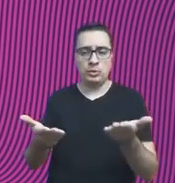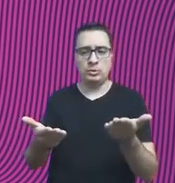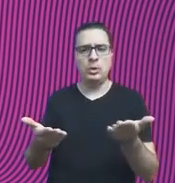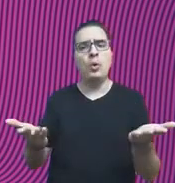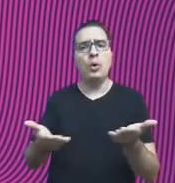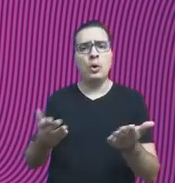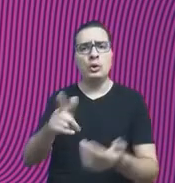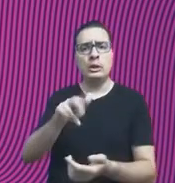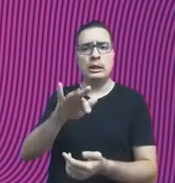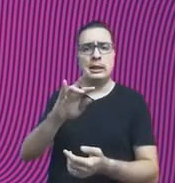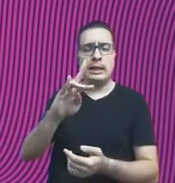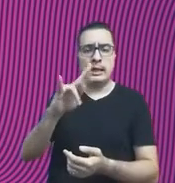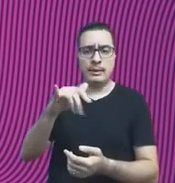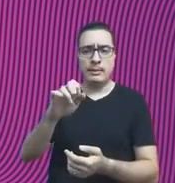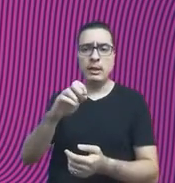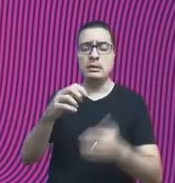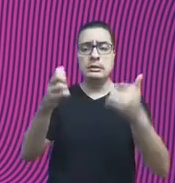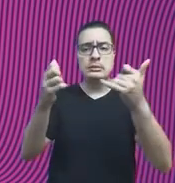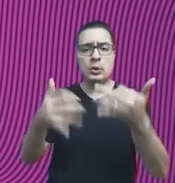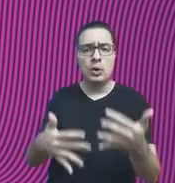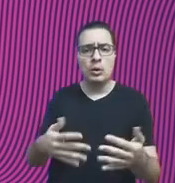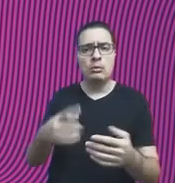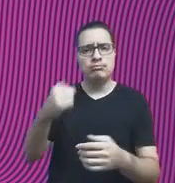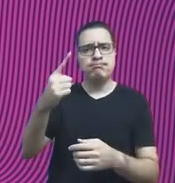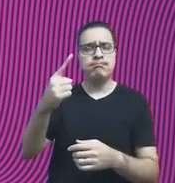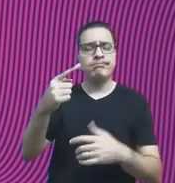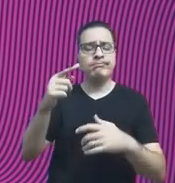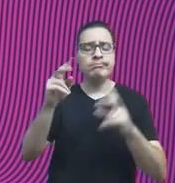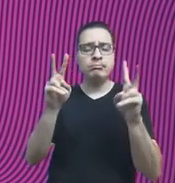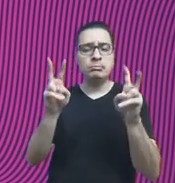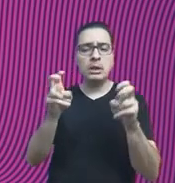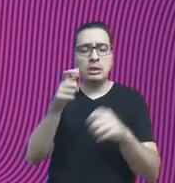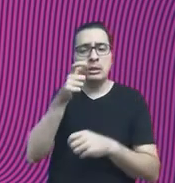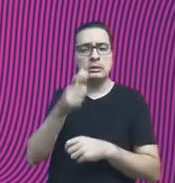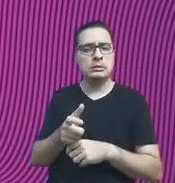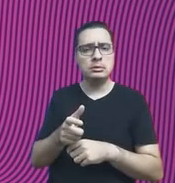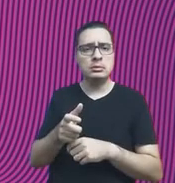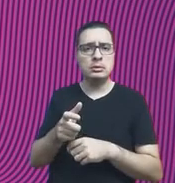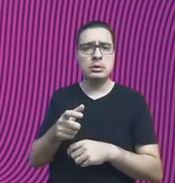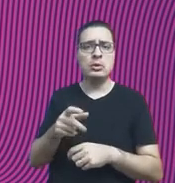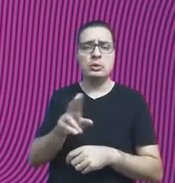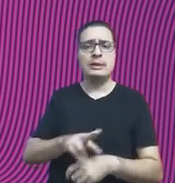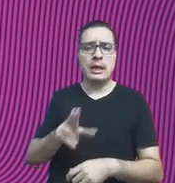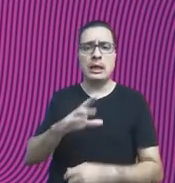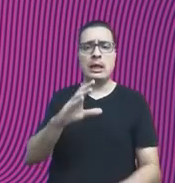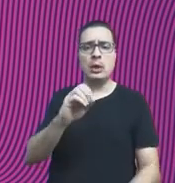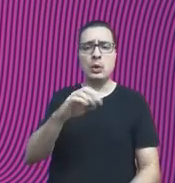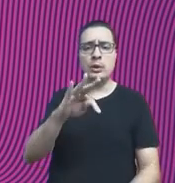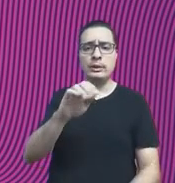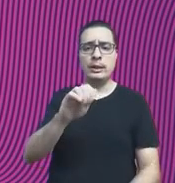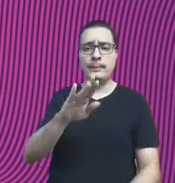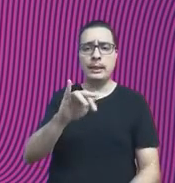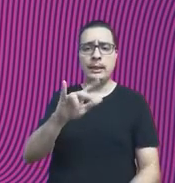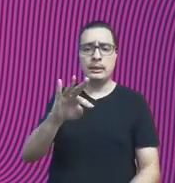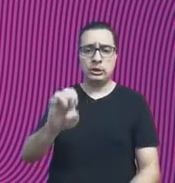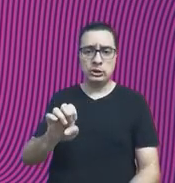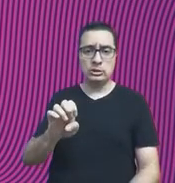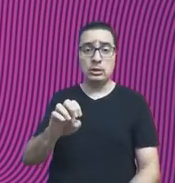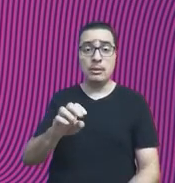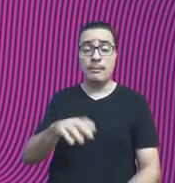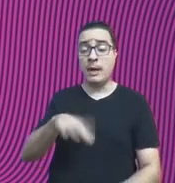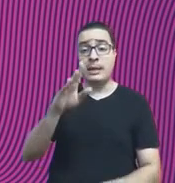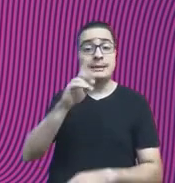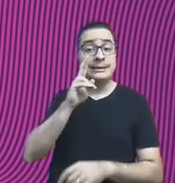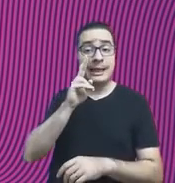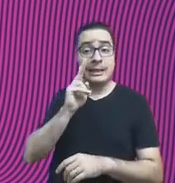ponto muito interessante que traz a necessidade da accountability de quem é o maior interessado na saúde, que são as pessoas, né?